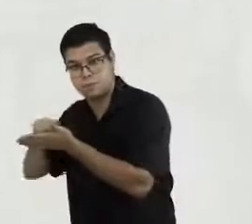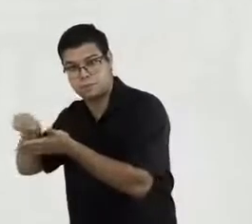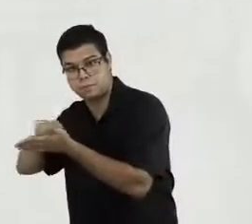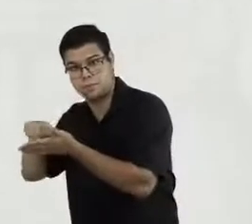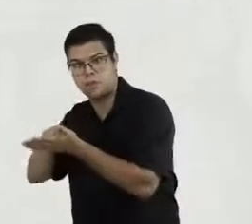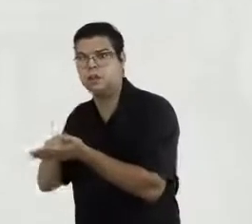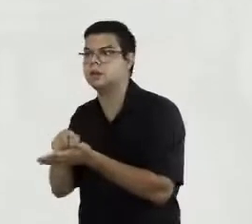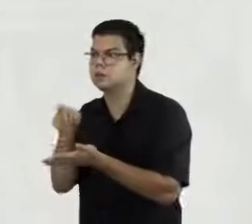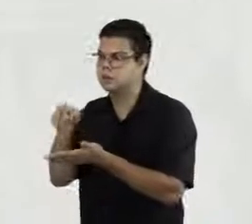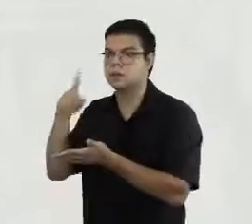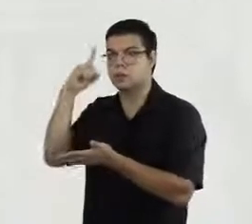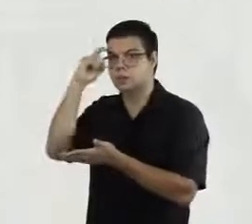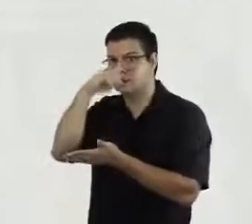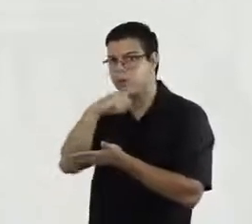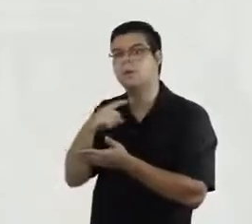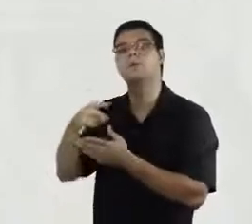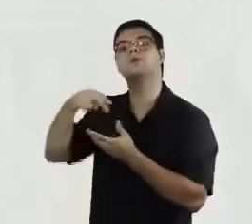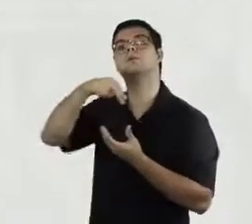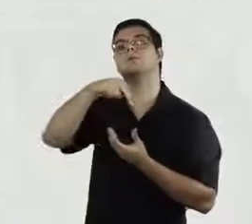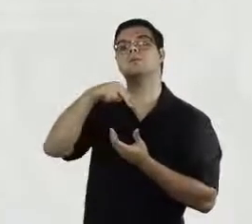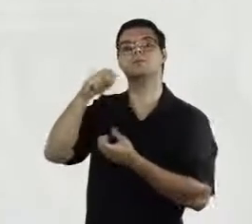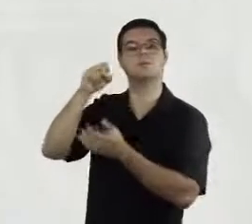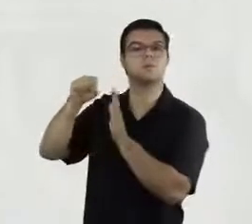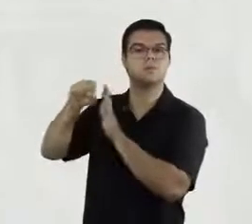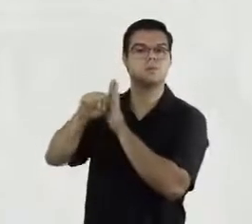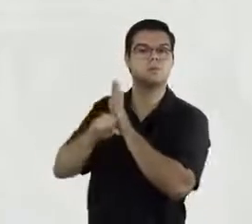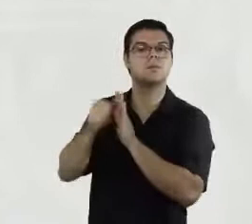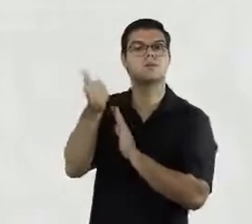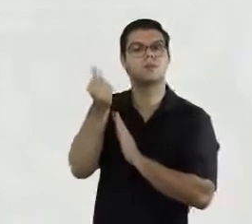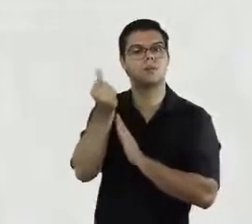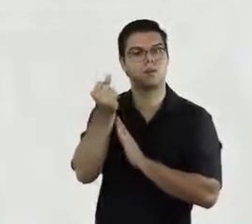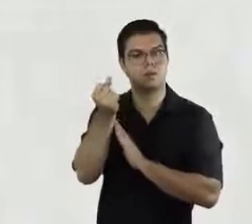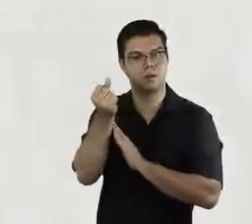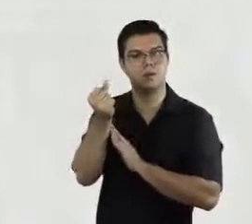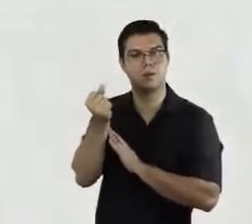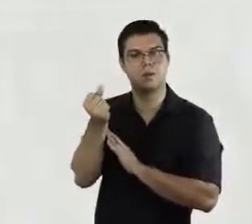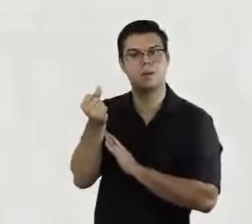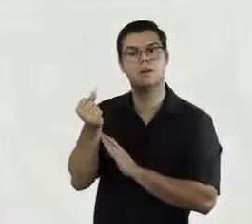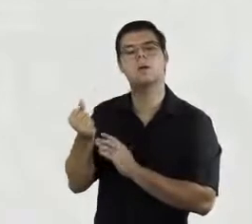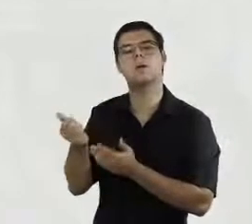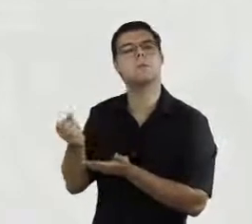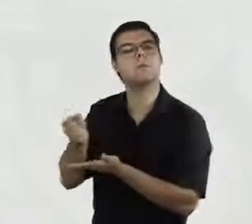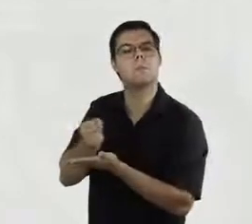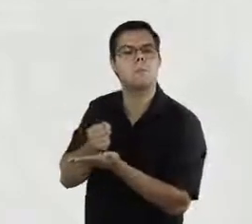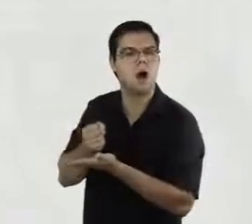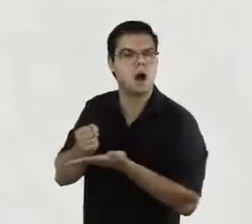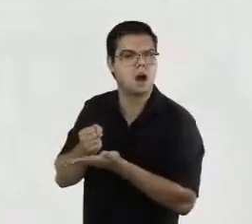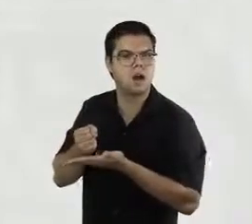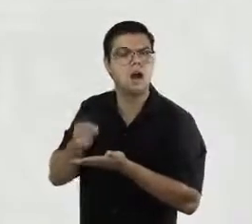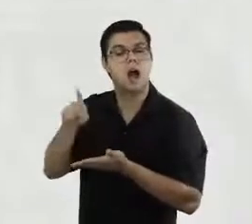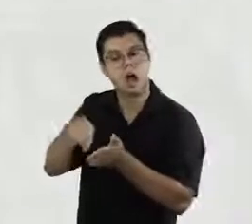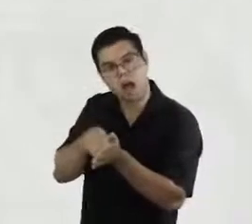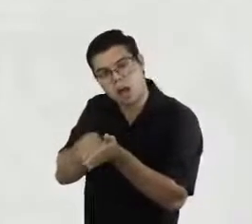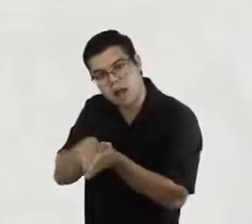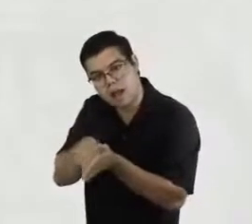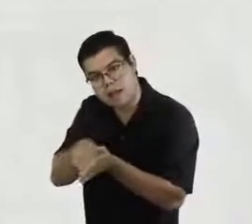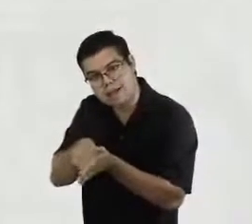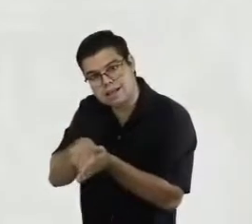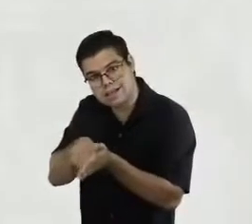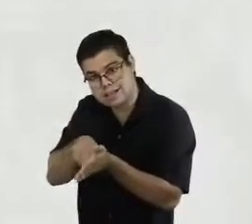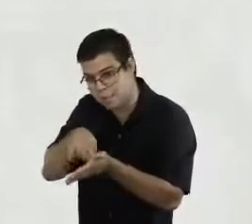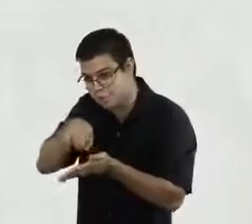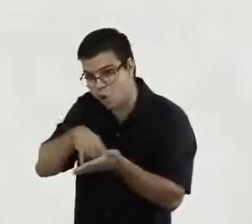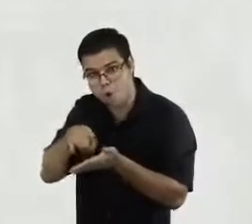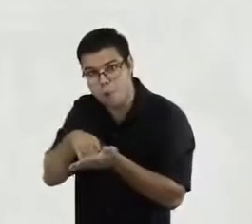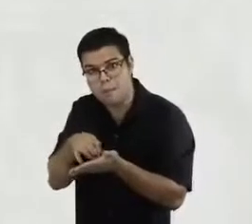XVI, tendo como fundamento o colacionamento. O que seria isso? O exame do documento, página a página,